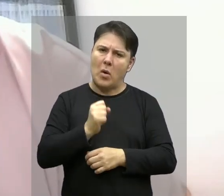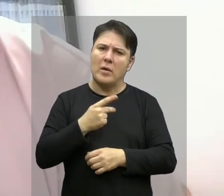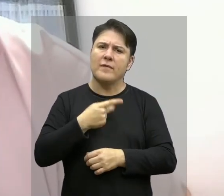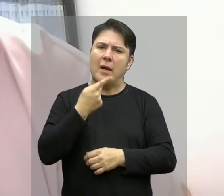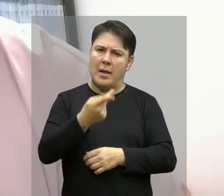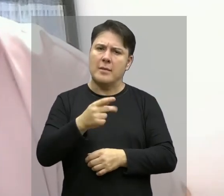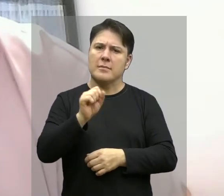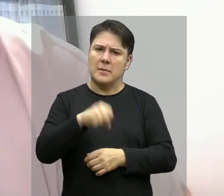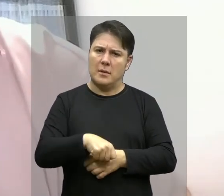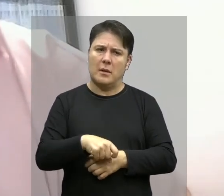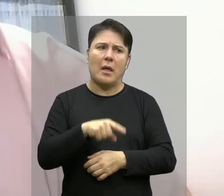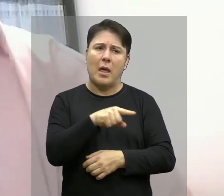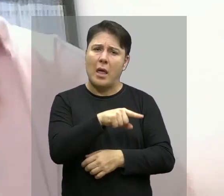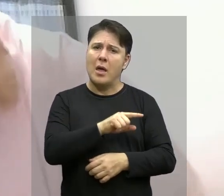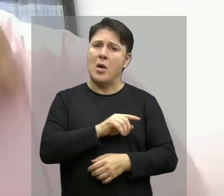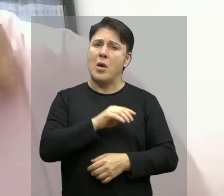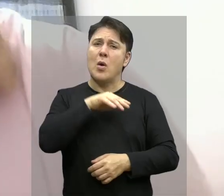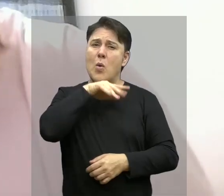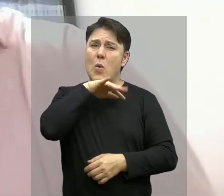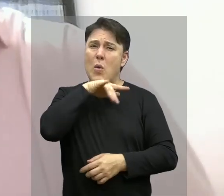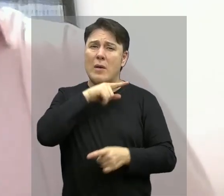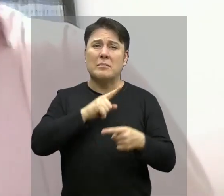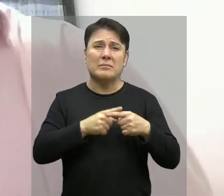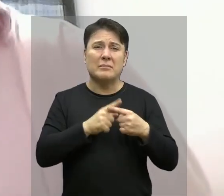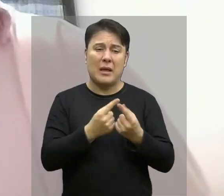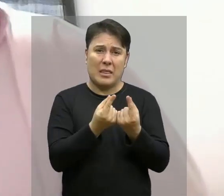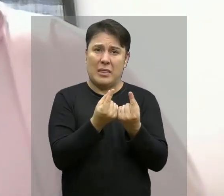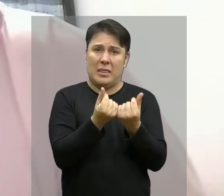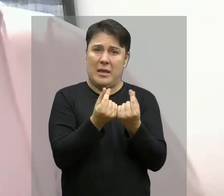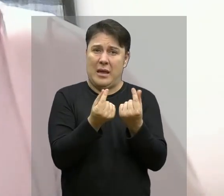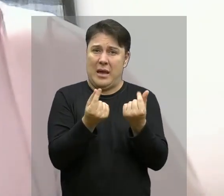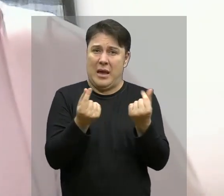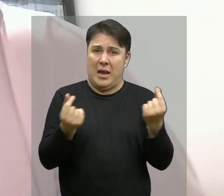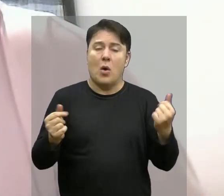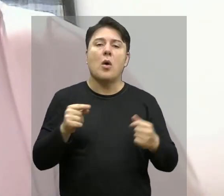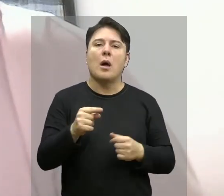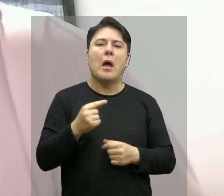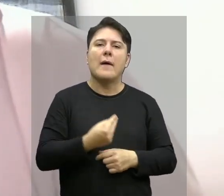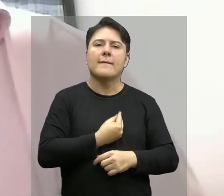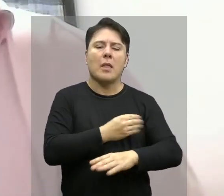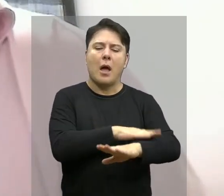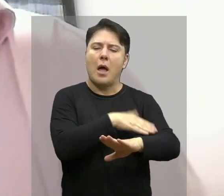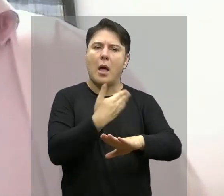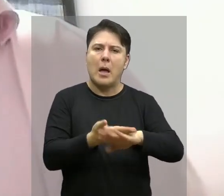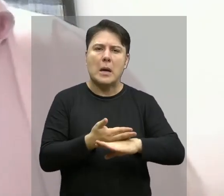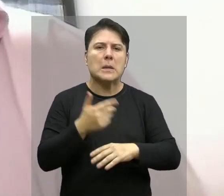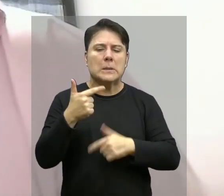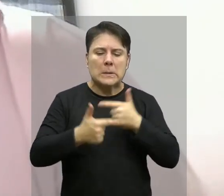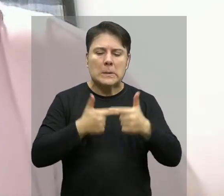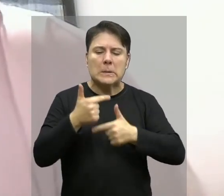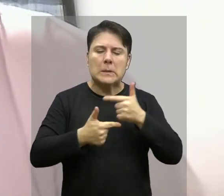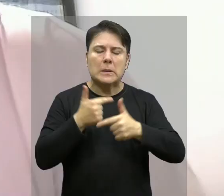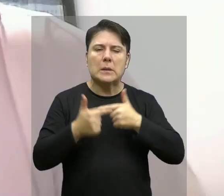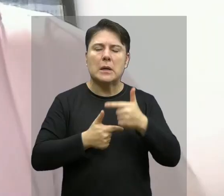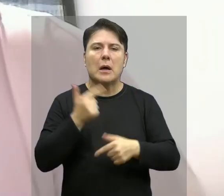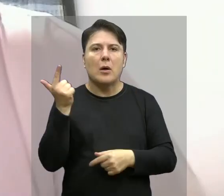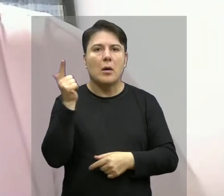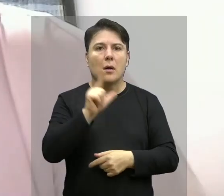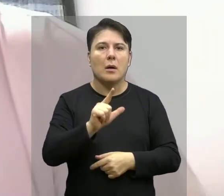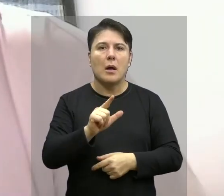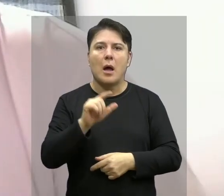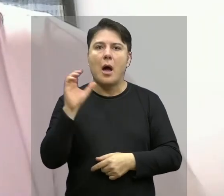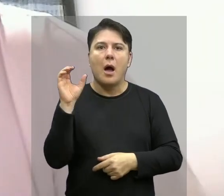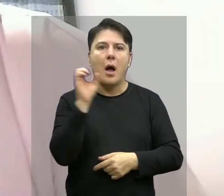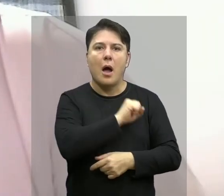uma crueldade muito grande, patrimônios que for demorado uma vida inteira para construir, em fração de segundos pode ir